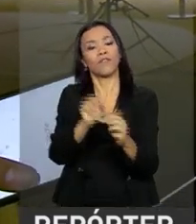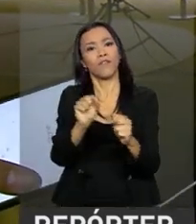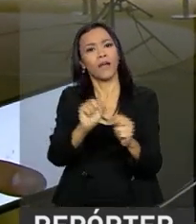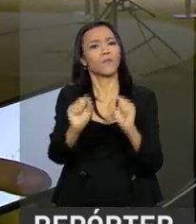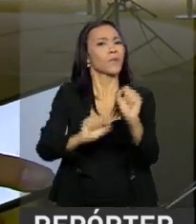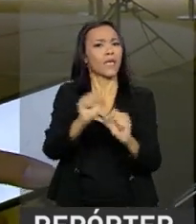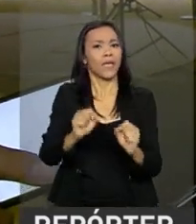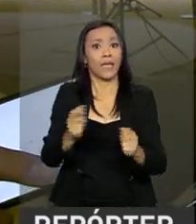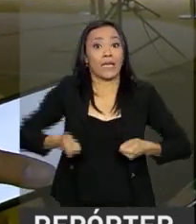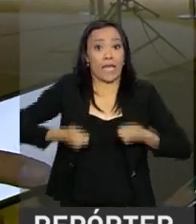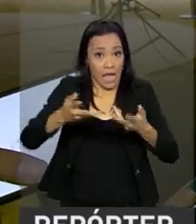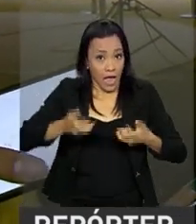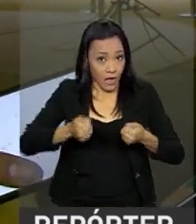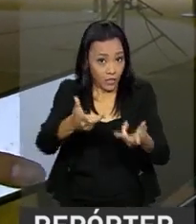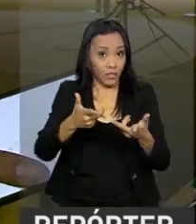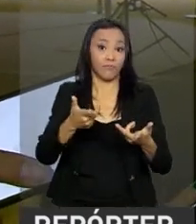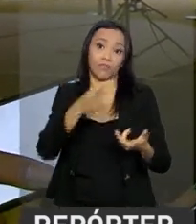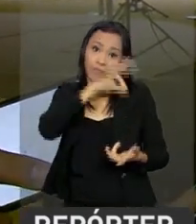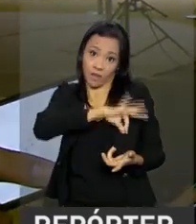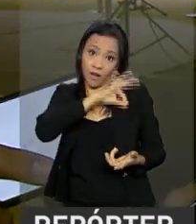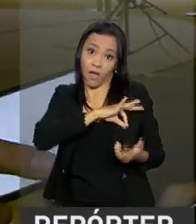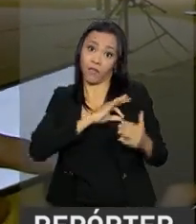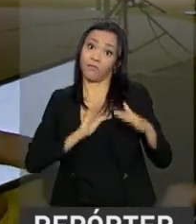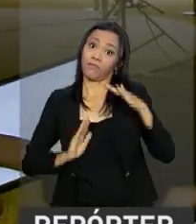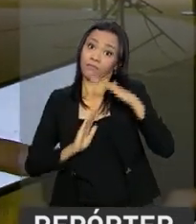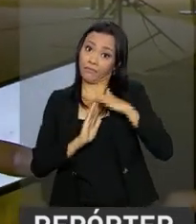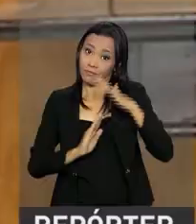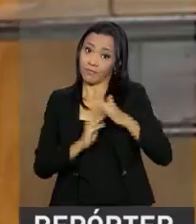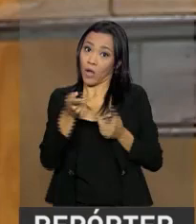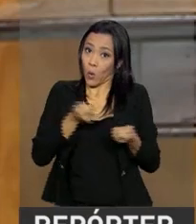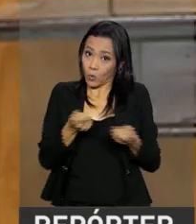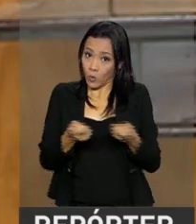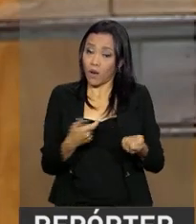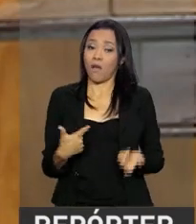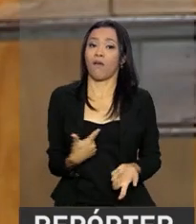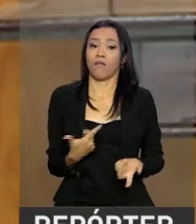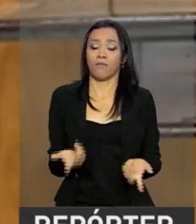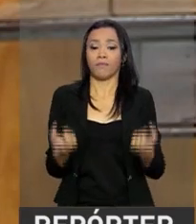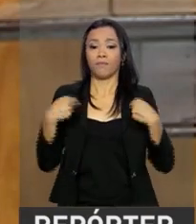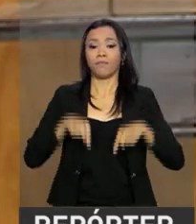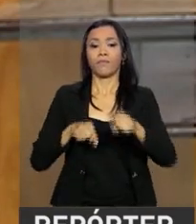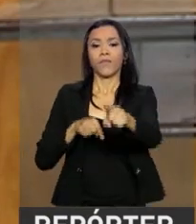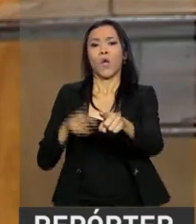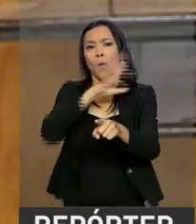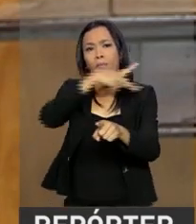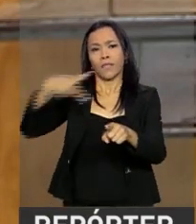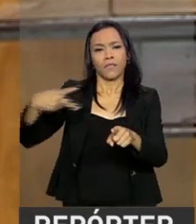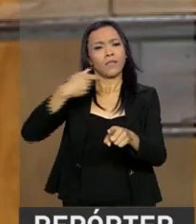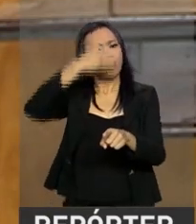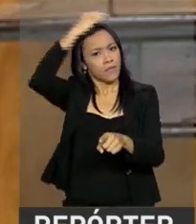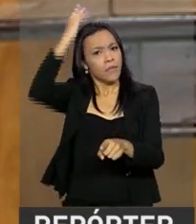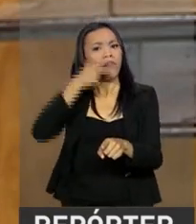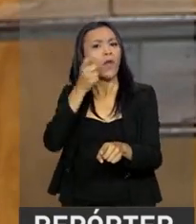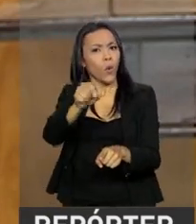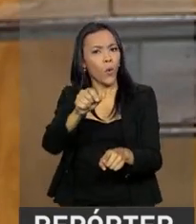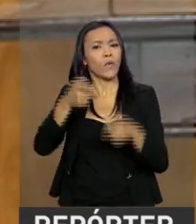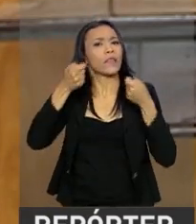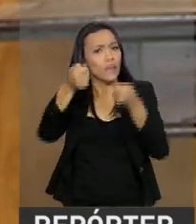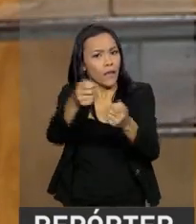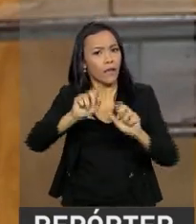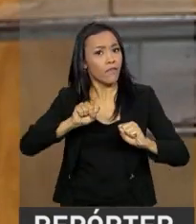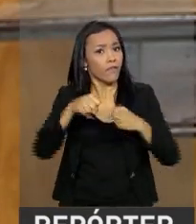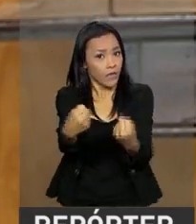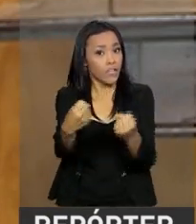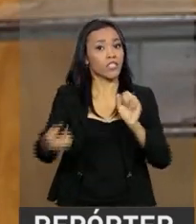que ganham, para que possa ter uma vida equilibrada. O presidente Michel Temer defendeu a aprovação da proposta